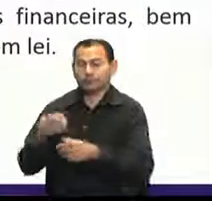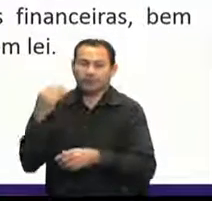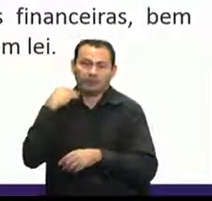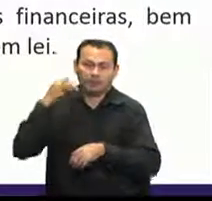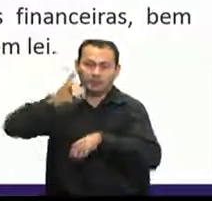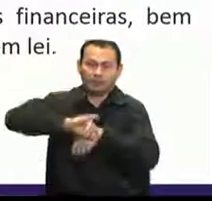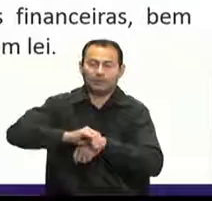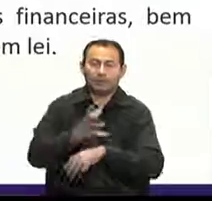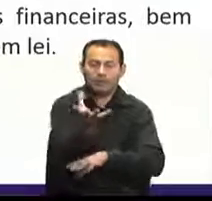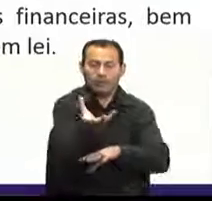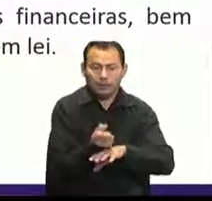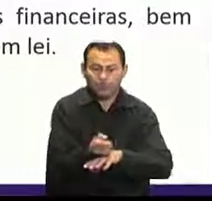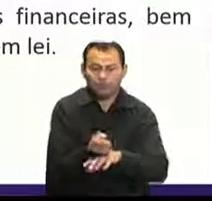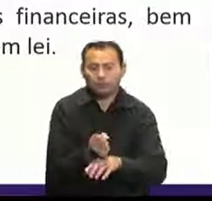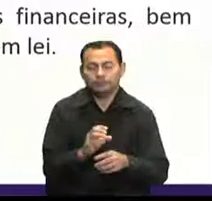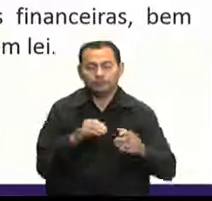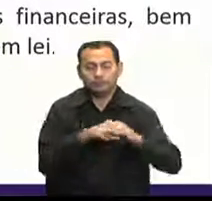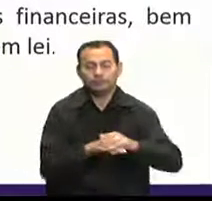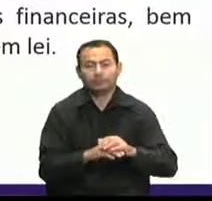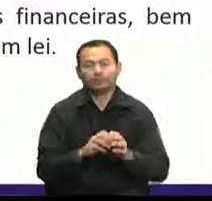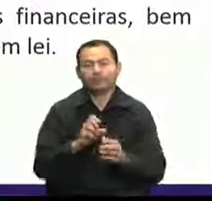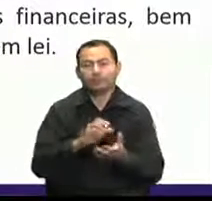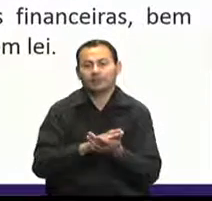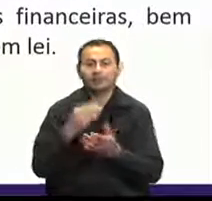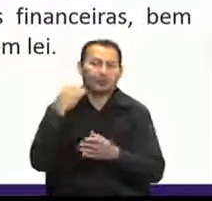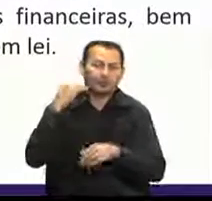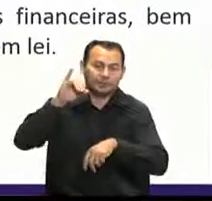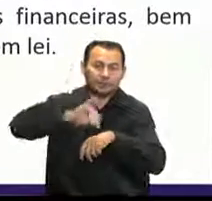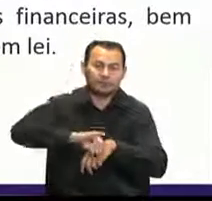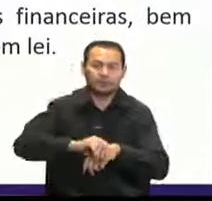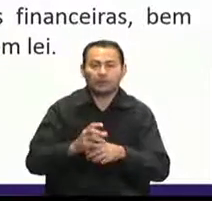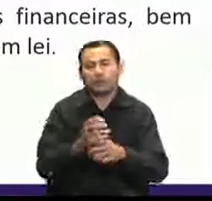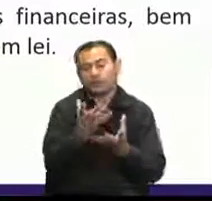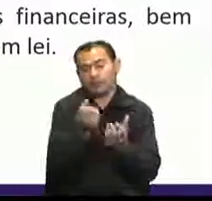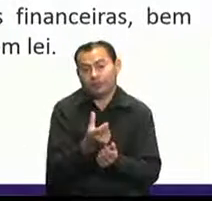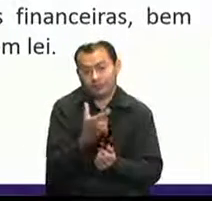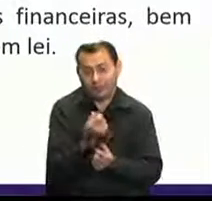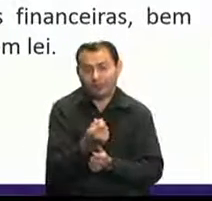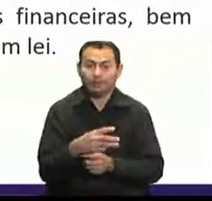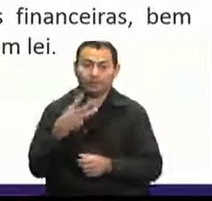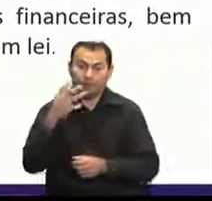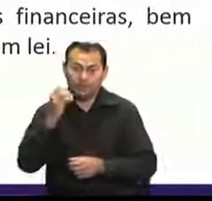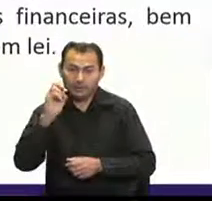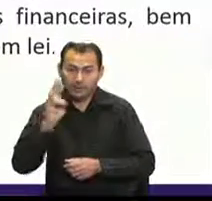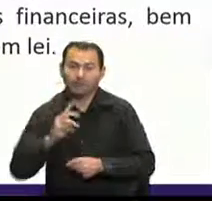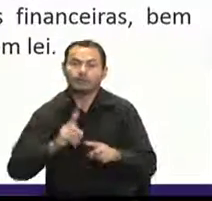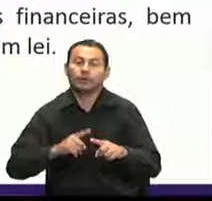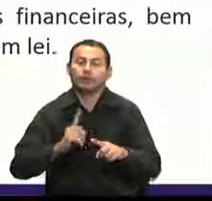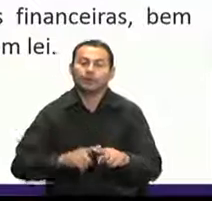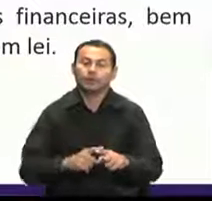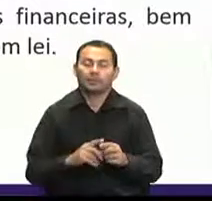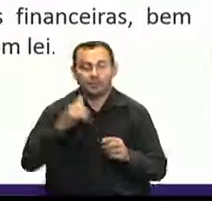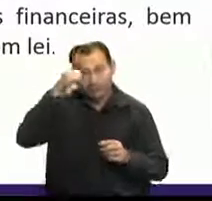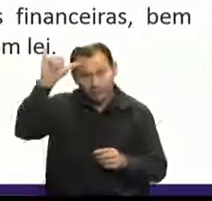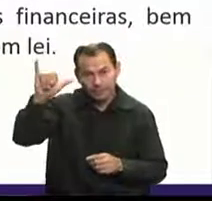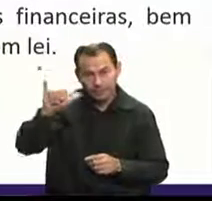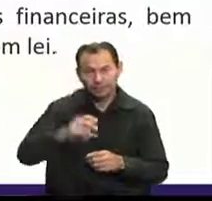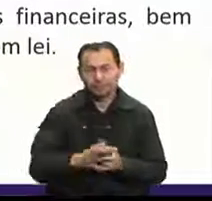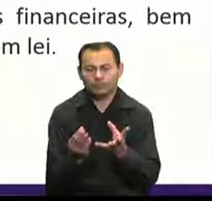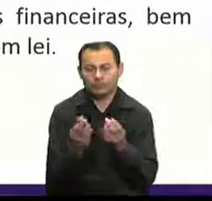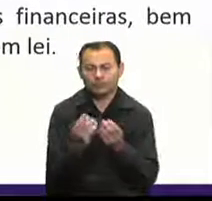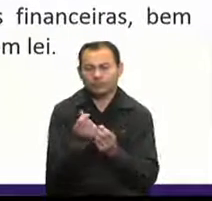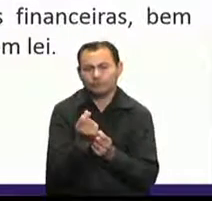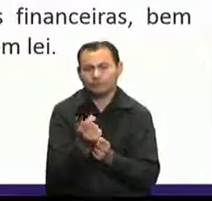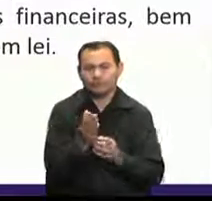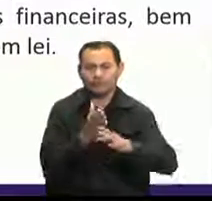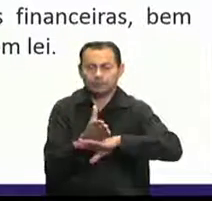banco central dê recolhe-se depositados em um banco central pode recolher por exemplo 20 e 30 reais porque para evitar o excesso de